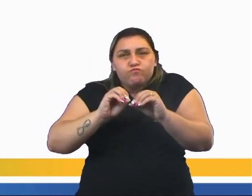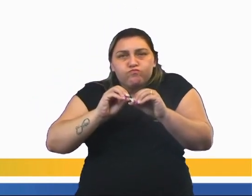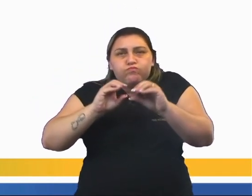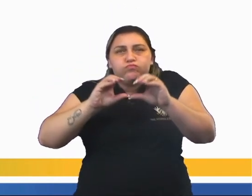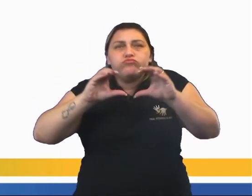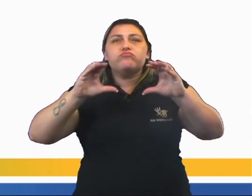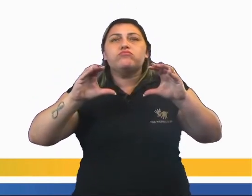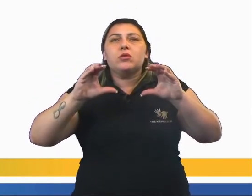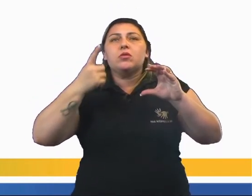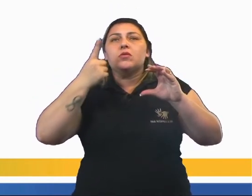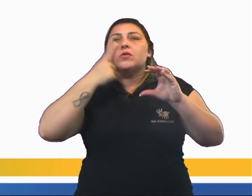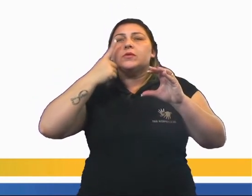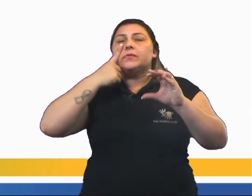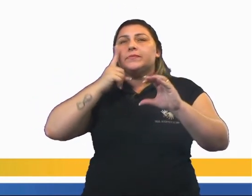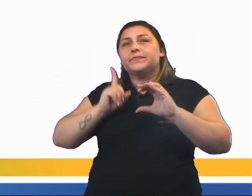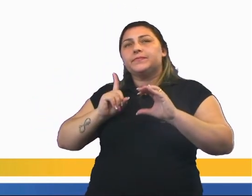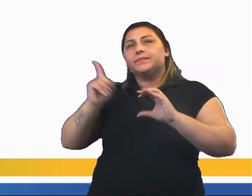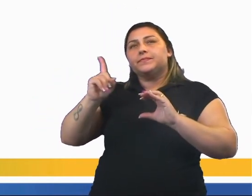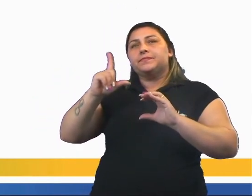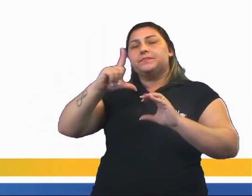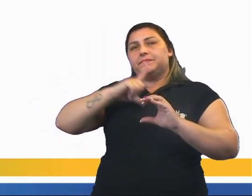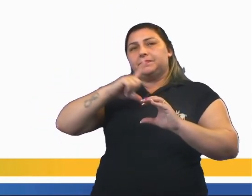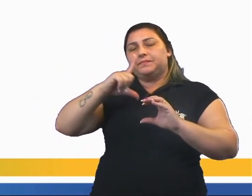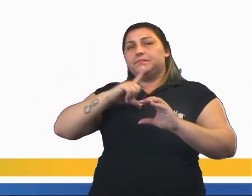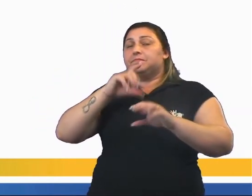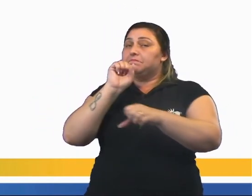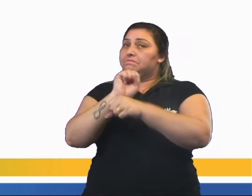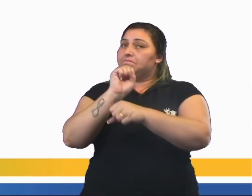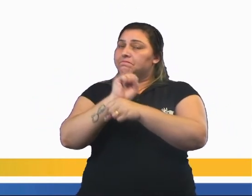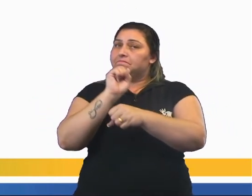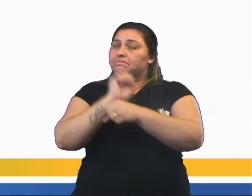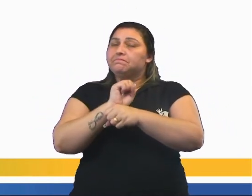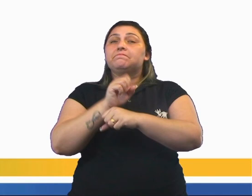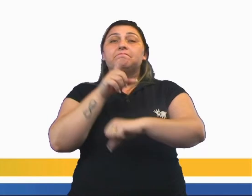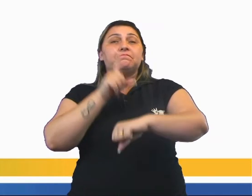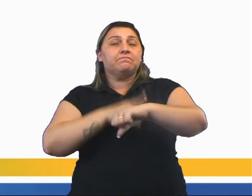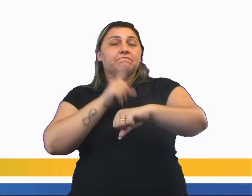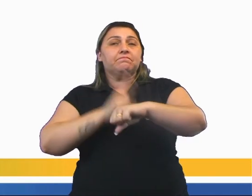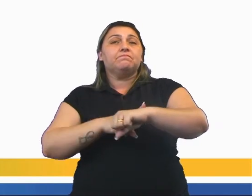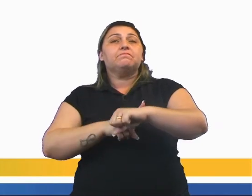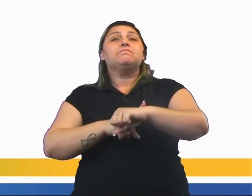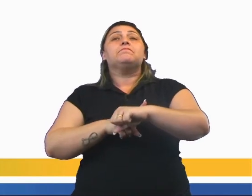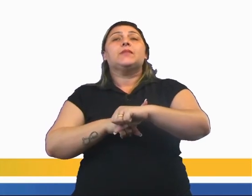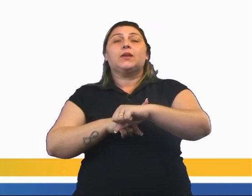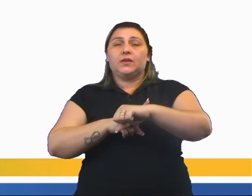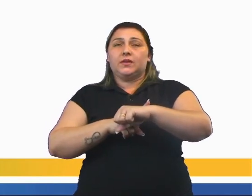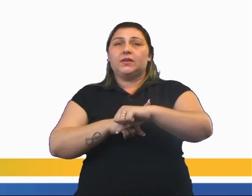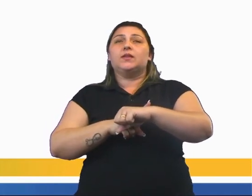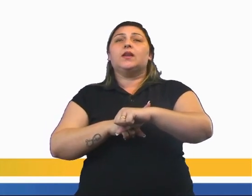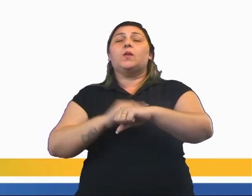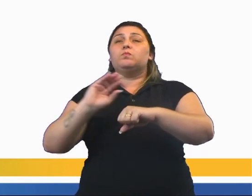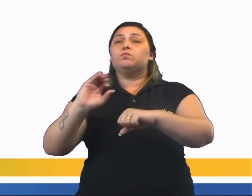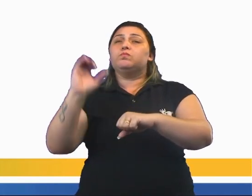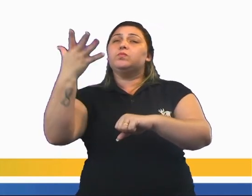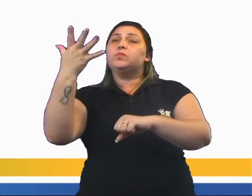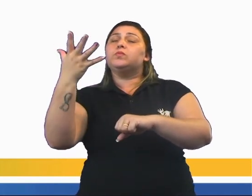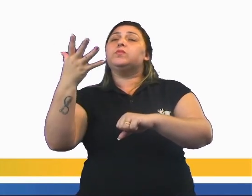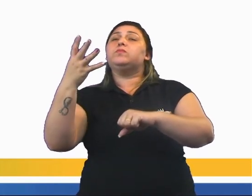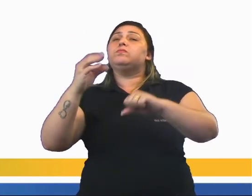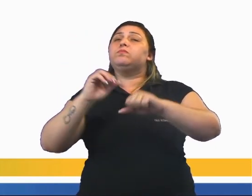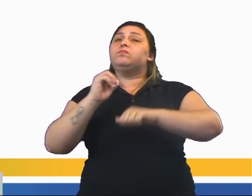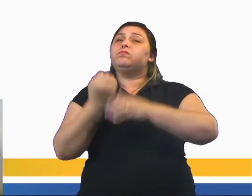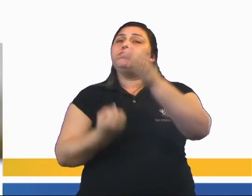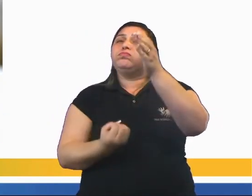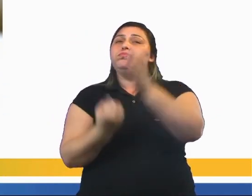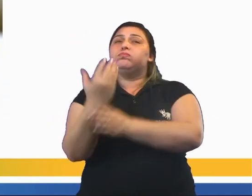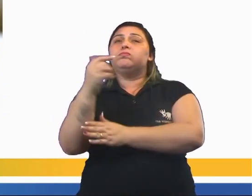cresça. Olha só, aqui nós temos uma massa descansando, que é um momento onde há a fermentação, onde vai acontecer toda essa